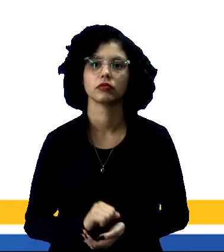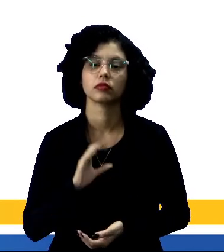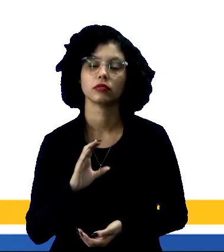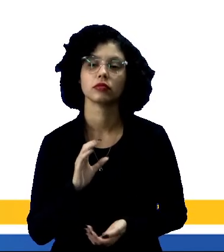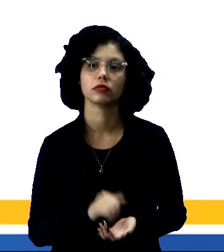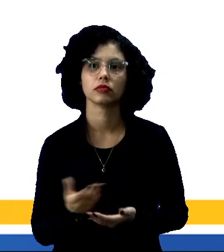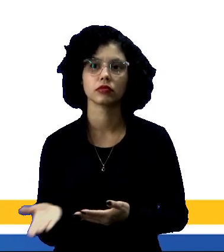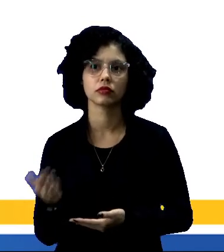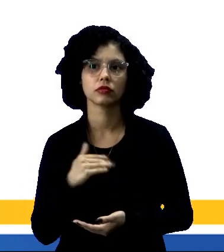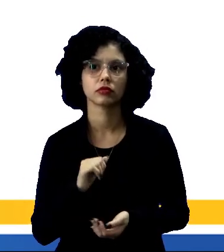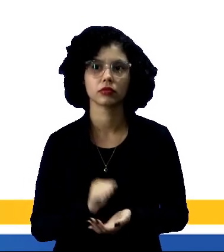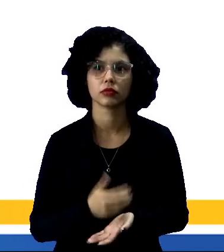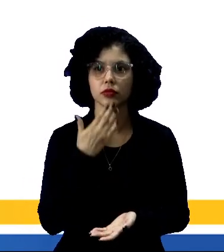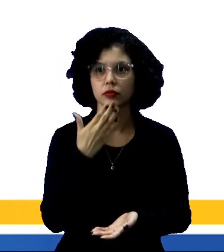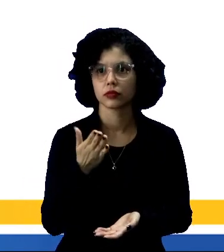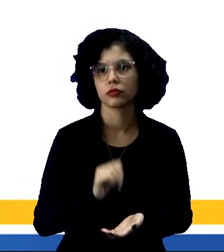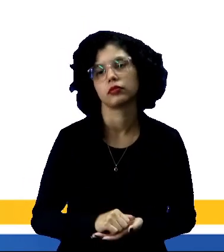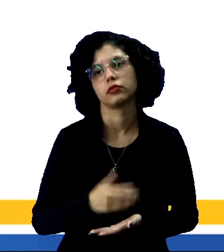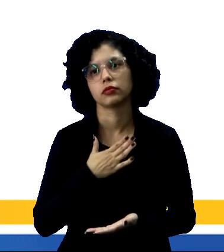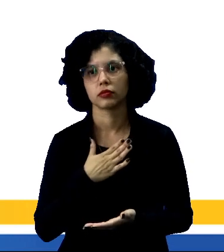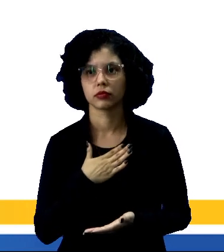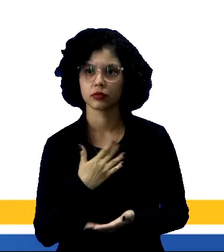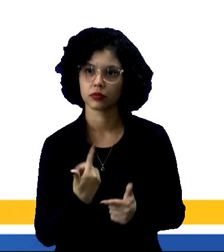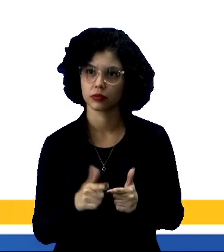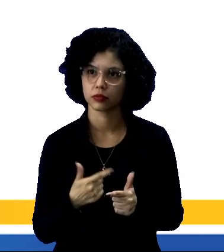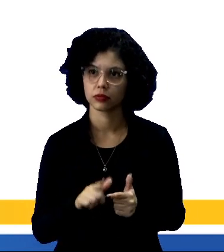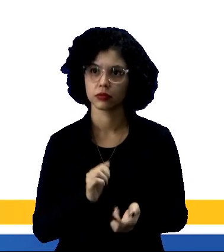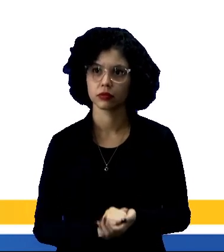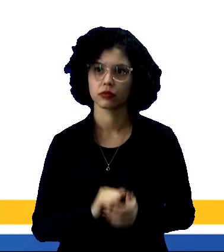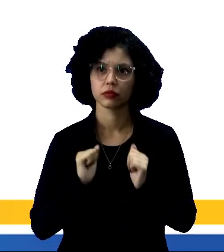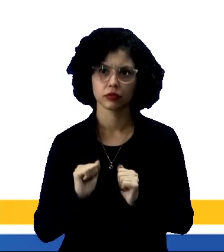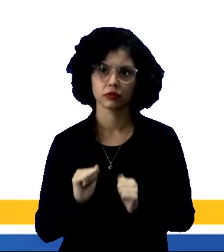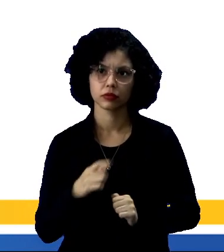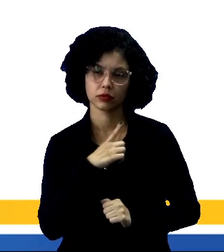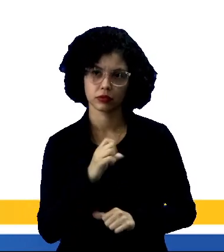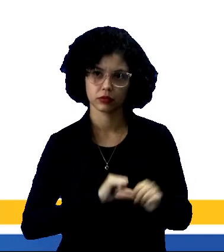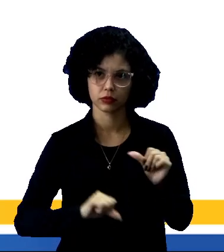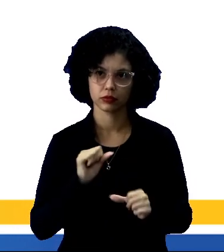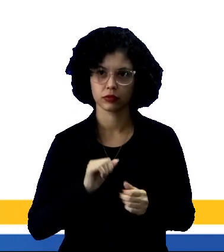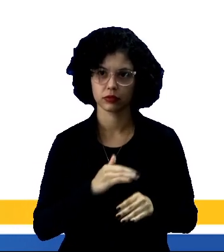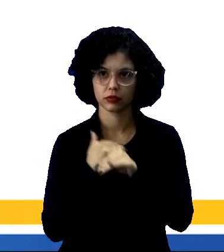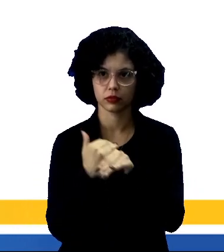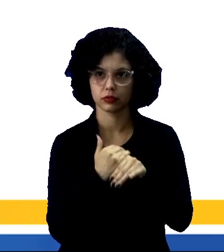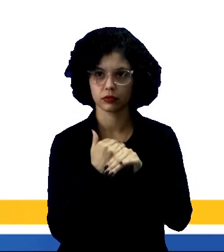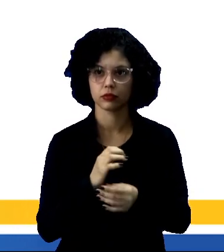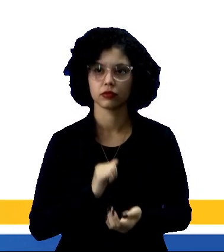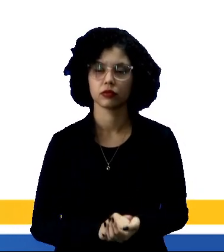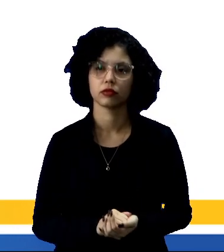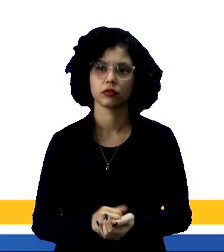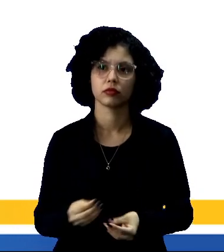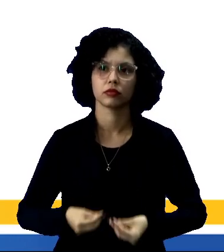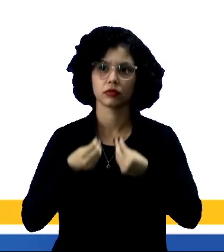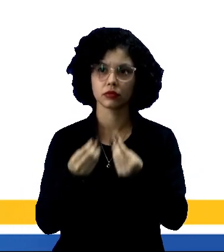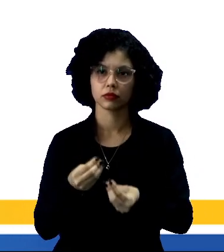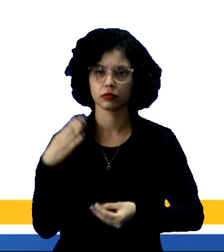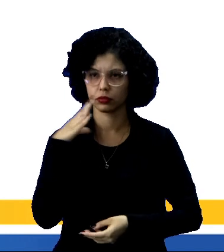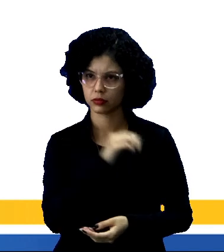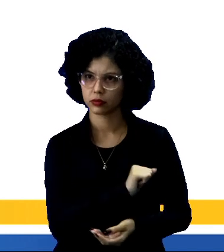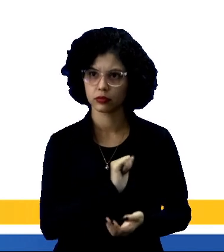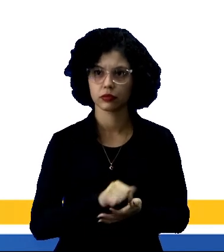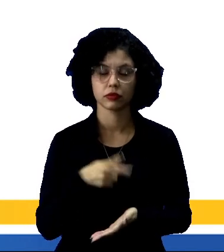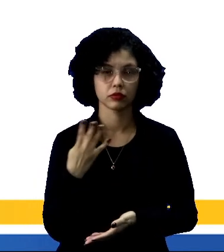Letra C. Venho solicitar a solução para o meu problema, que pode ser a troca por um igual ou a